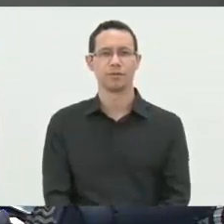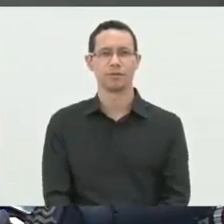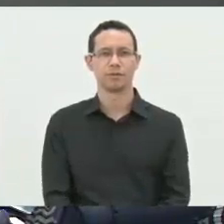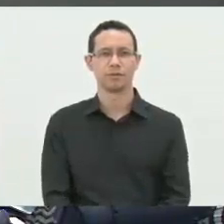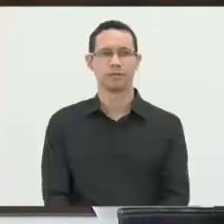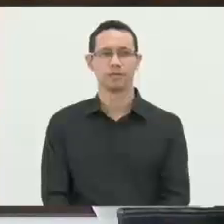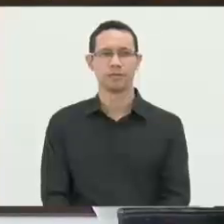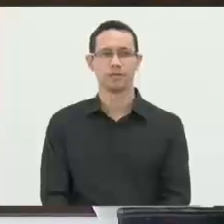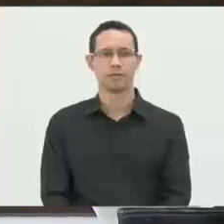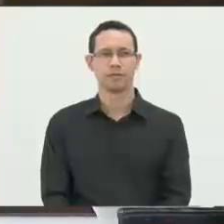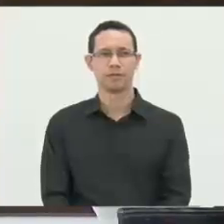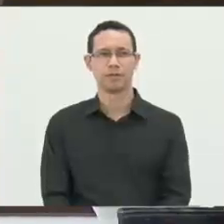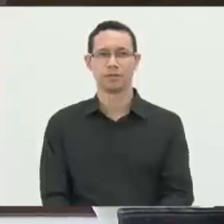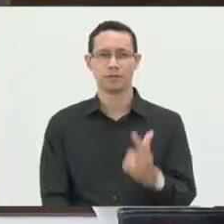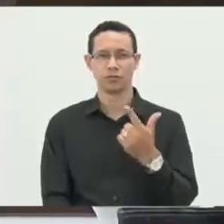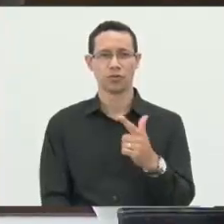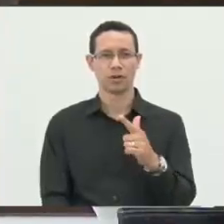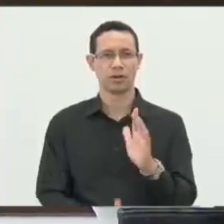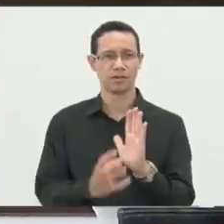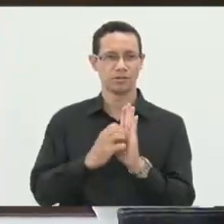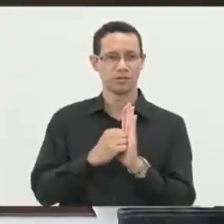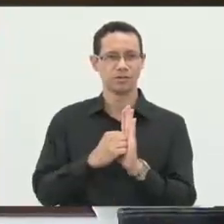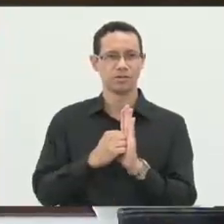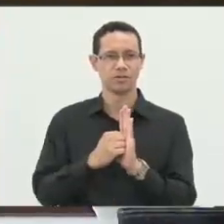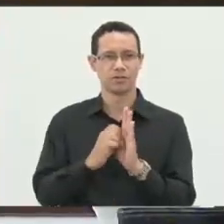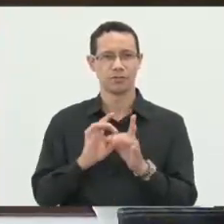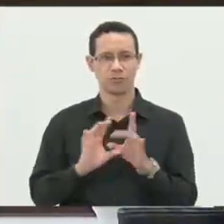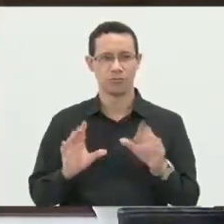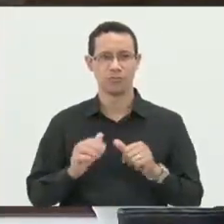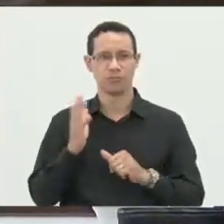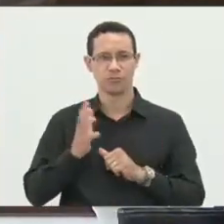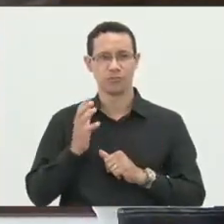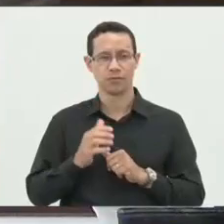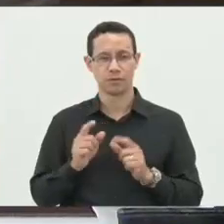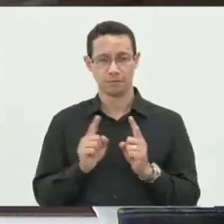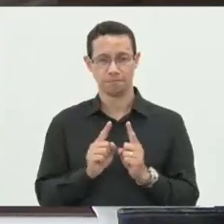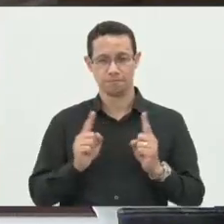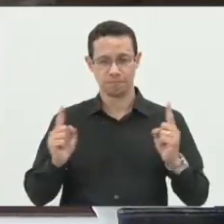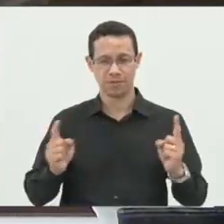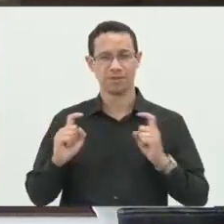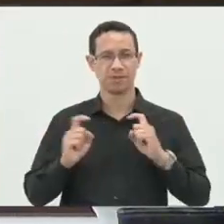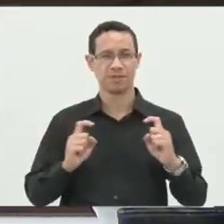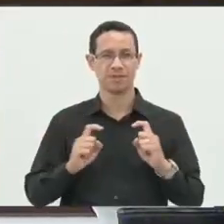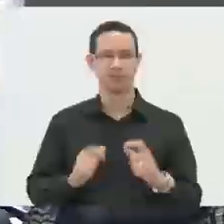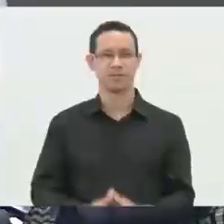não havendo mais oradores escritos na Tribuna Livre Para sermos ao grande expediente